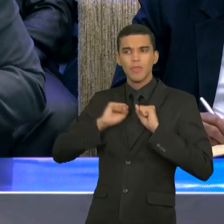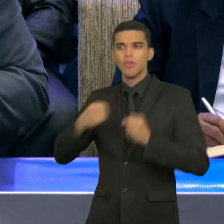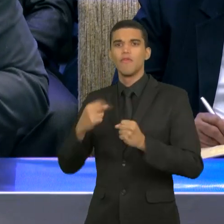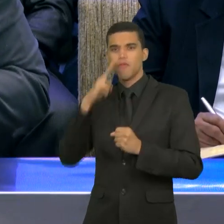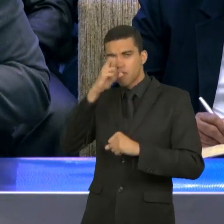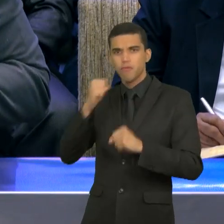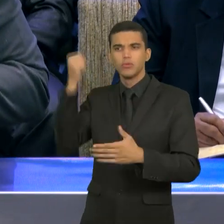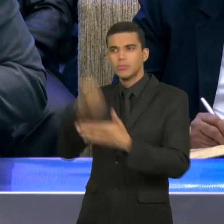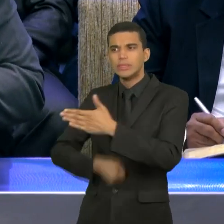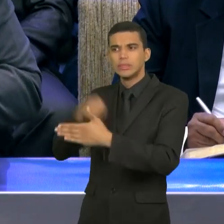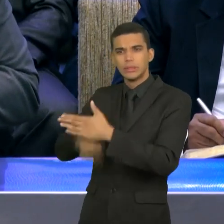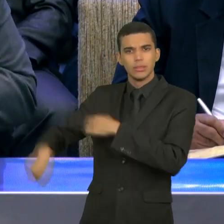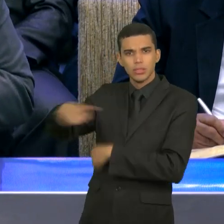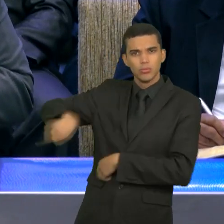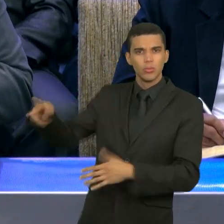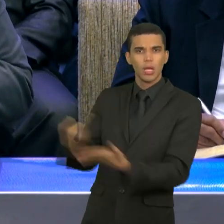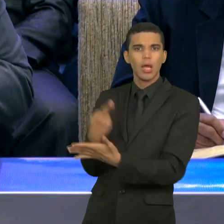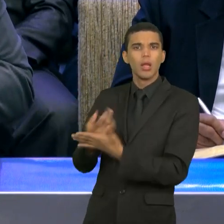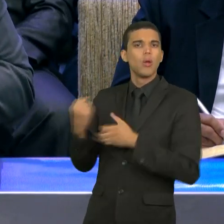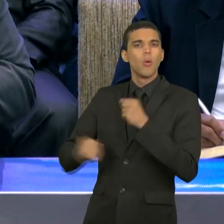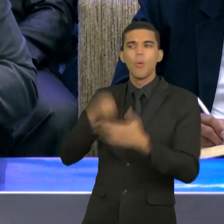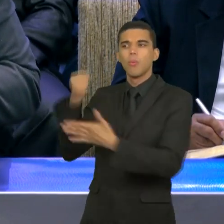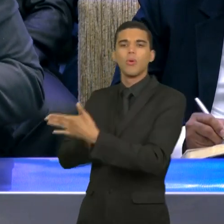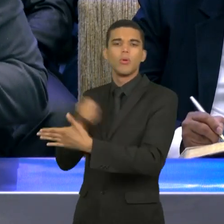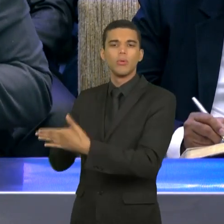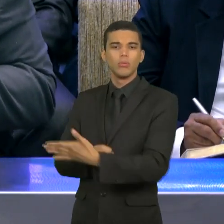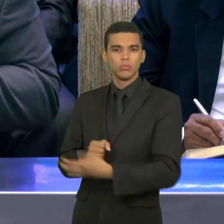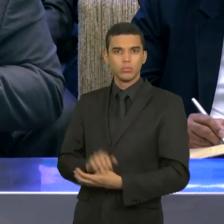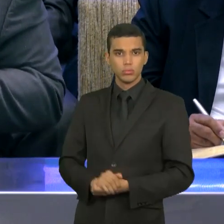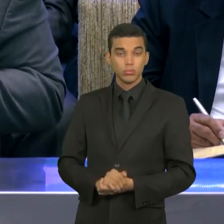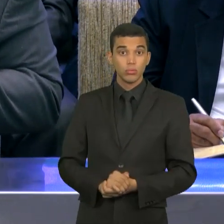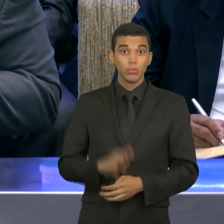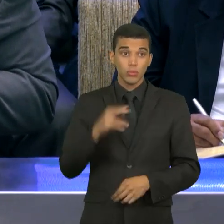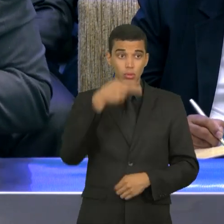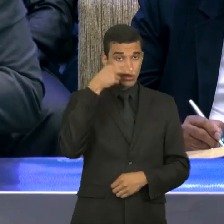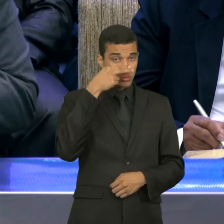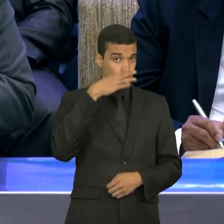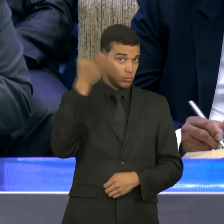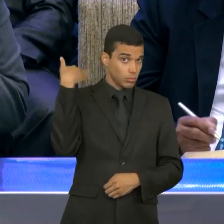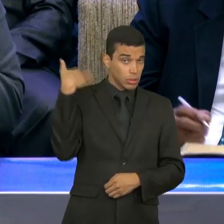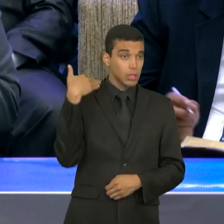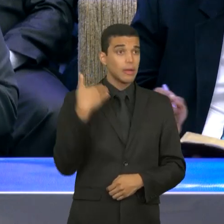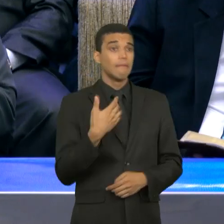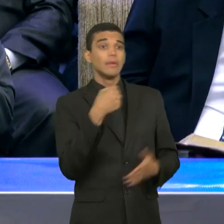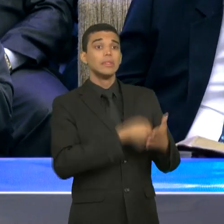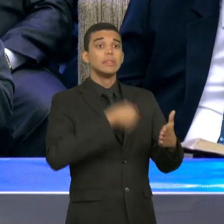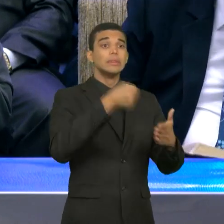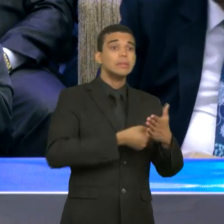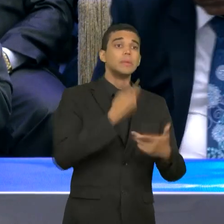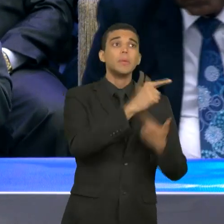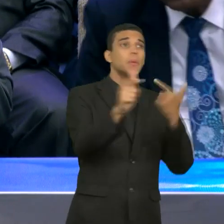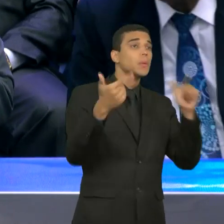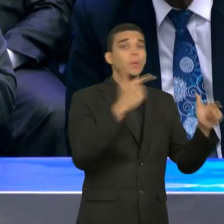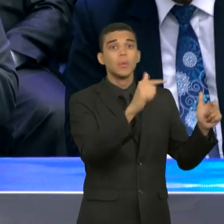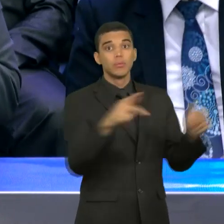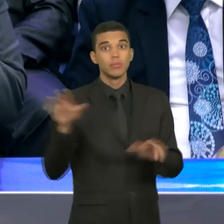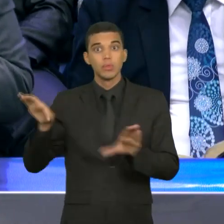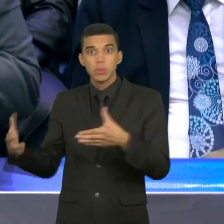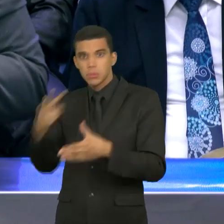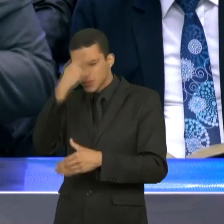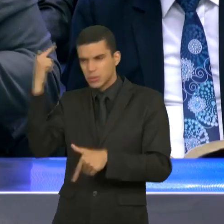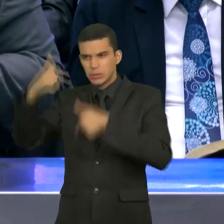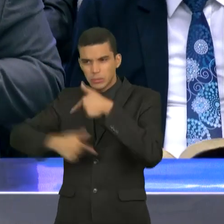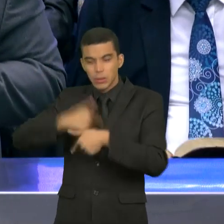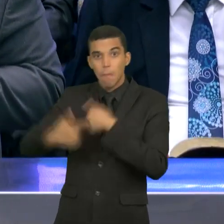como esta enquanto os cristãos defendiam algumas outras causas irmãos os progressistas trabalharam incansável